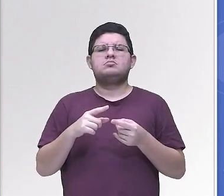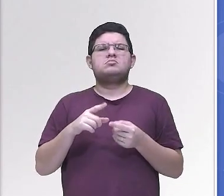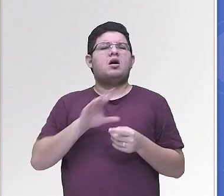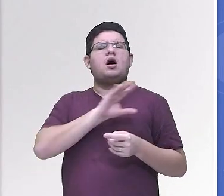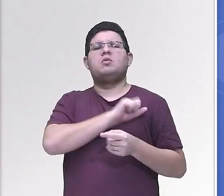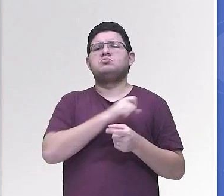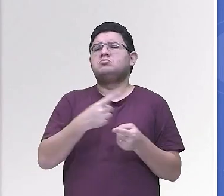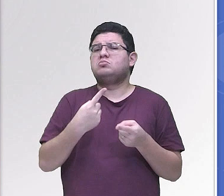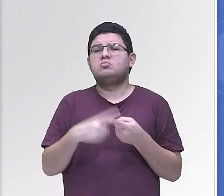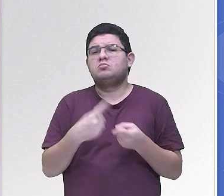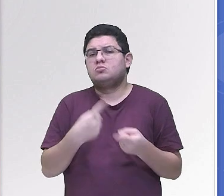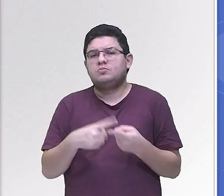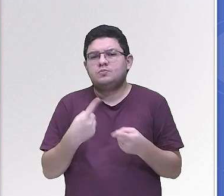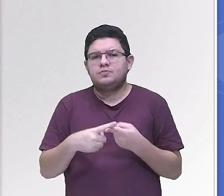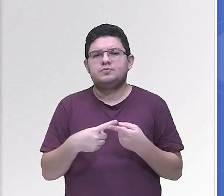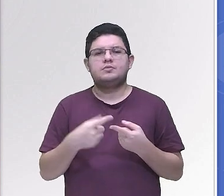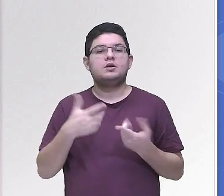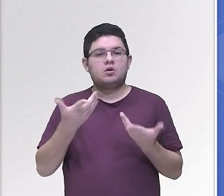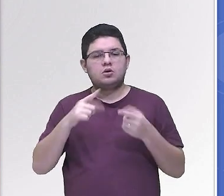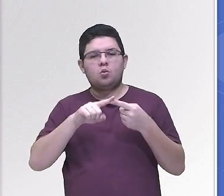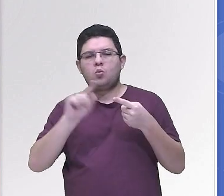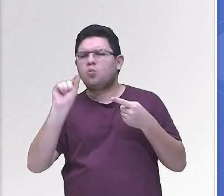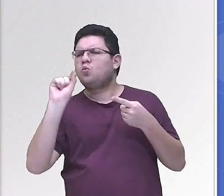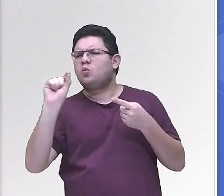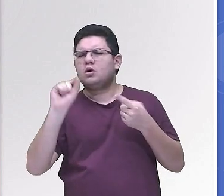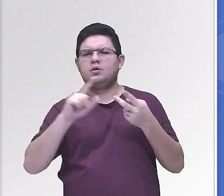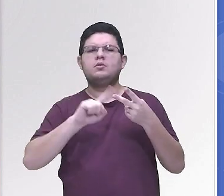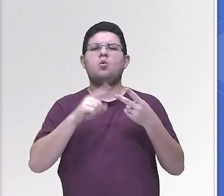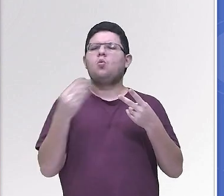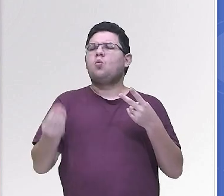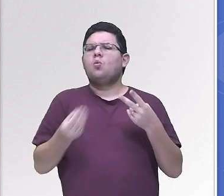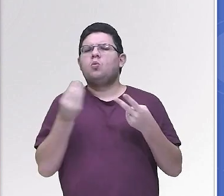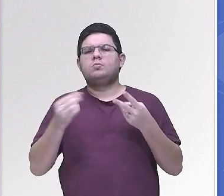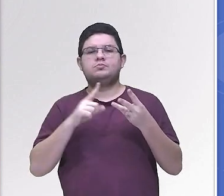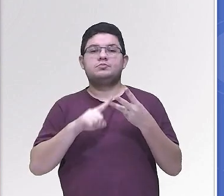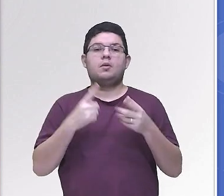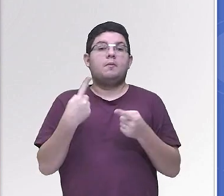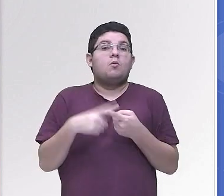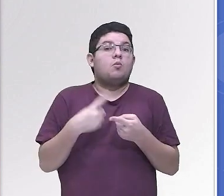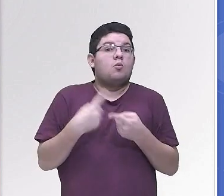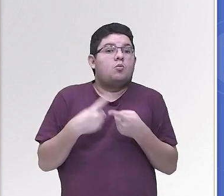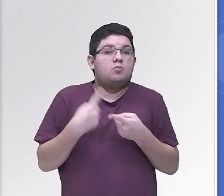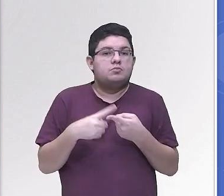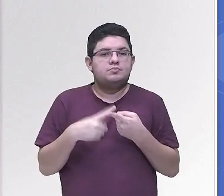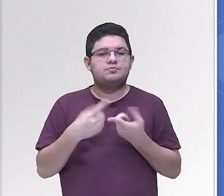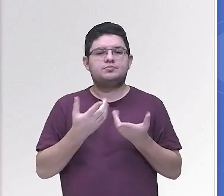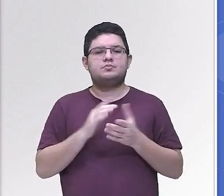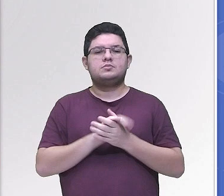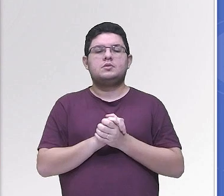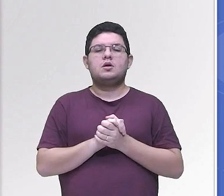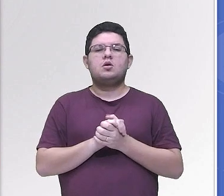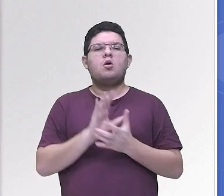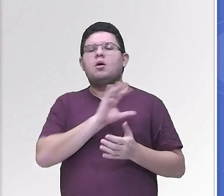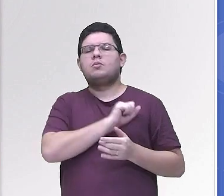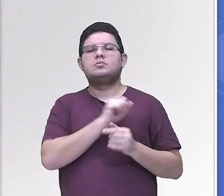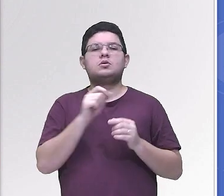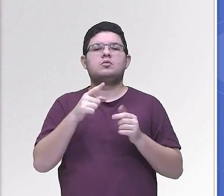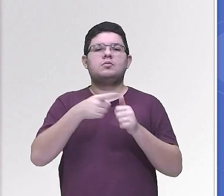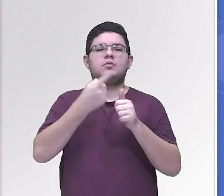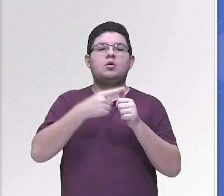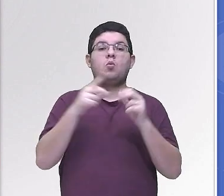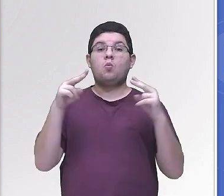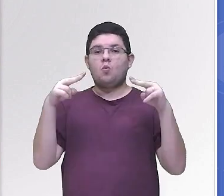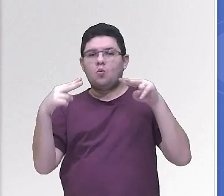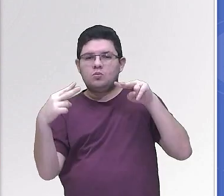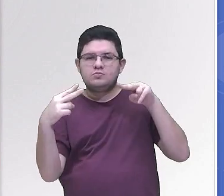é? Como é e por que é, né? O amor, ele vem de onde? Ele vem do olhar, é colocado, olha que coisa romântica, né?